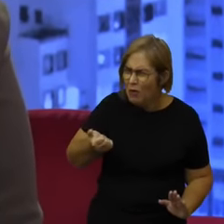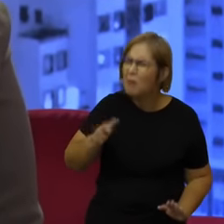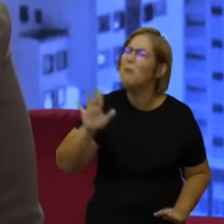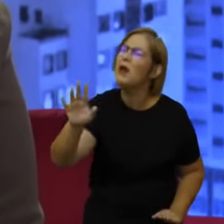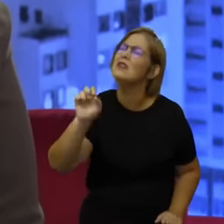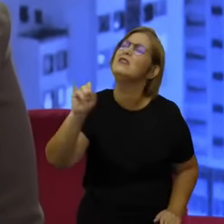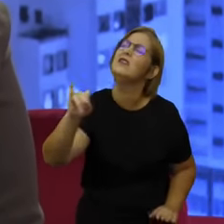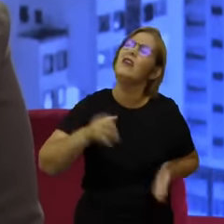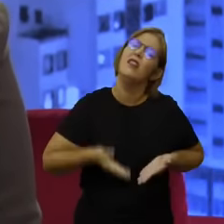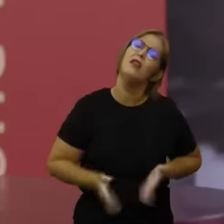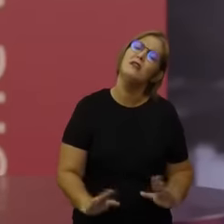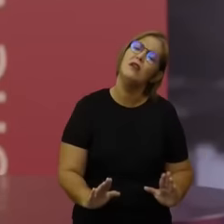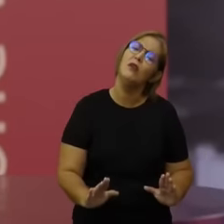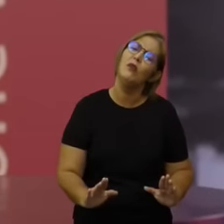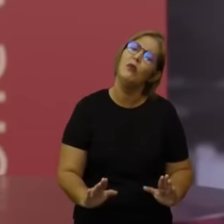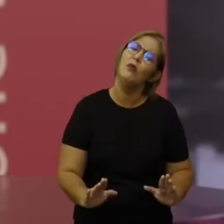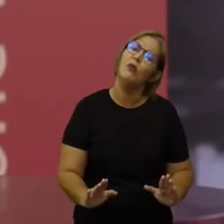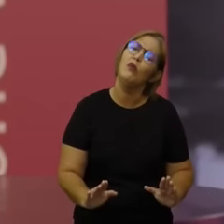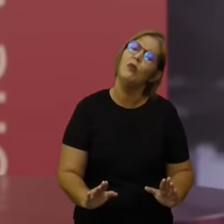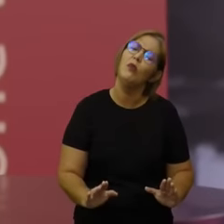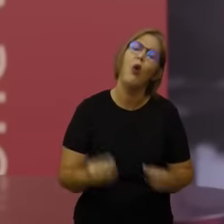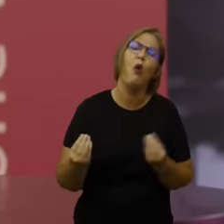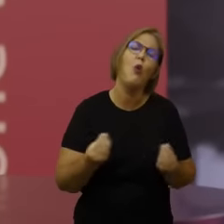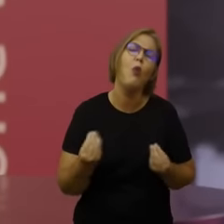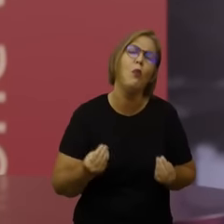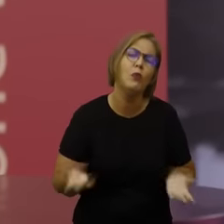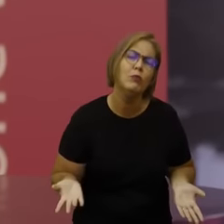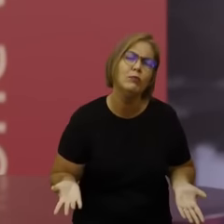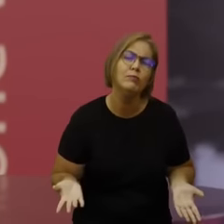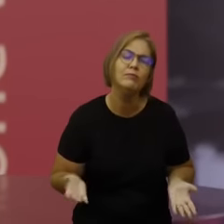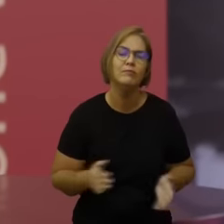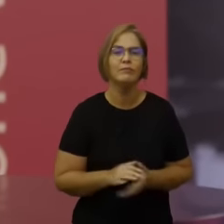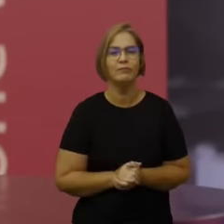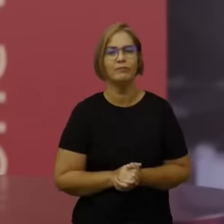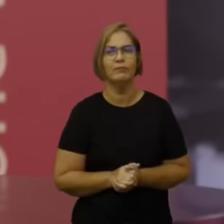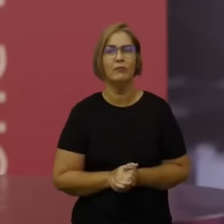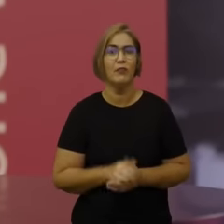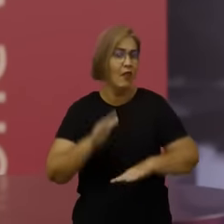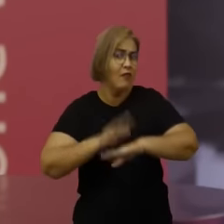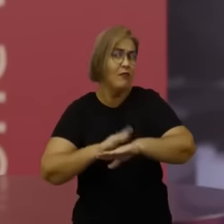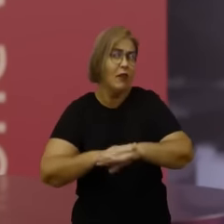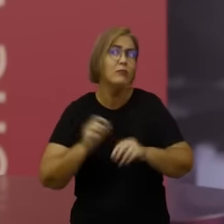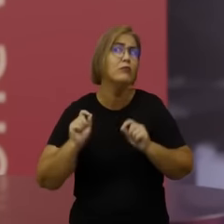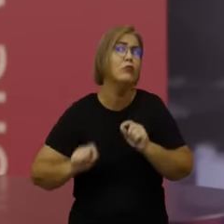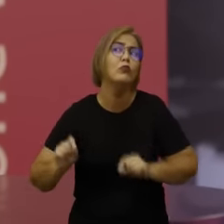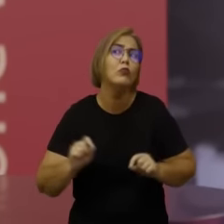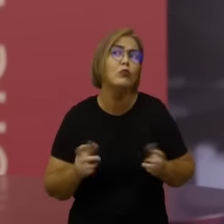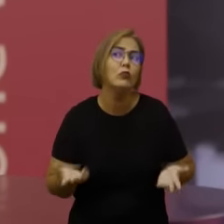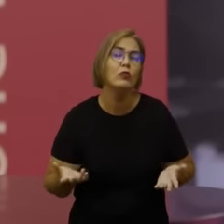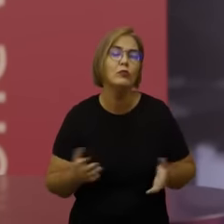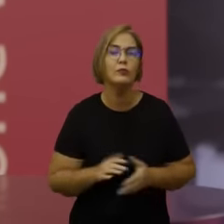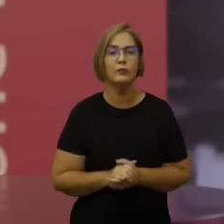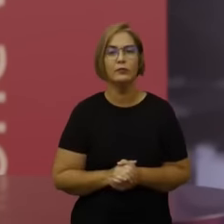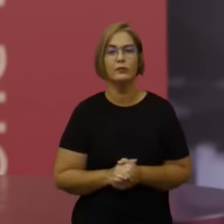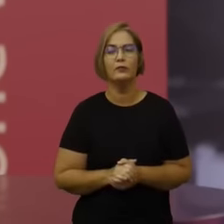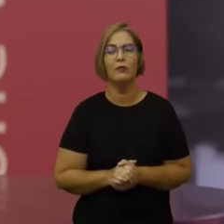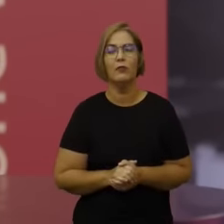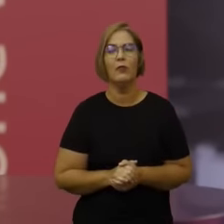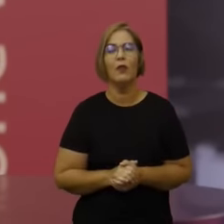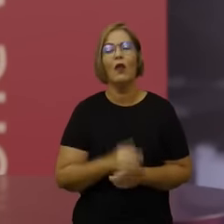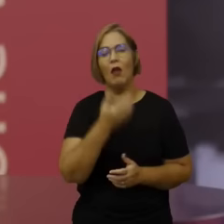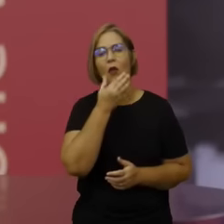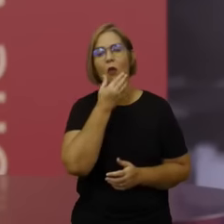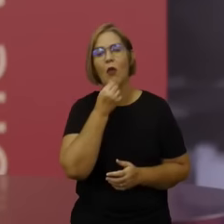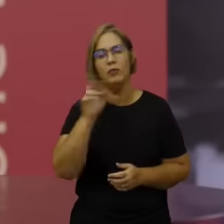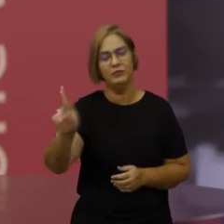nasceu, então eh o que ele deve fazer?" E o sátiro responde